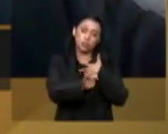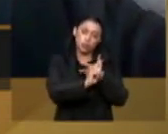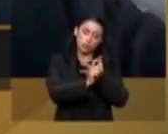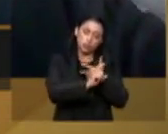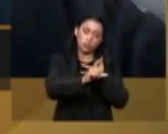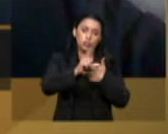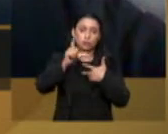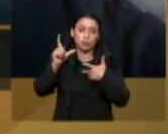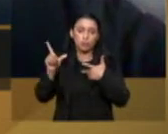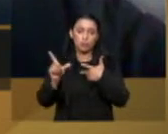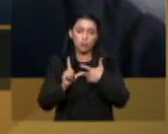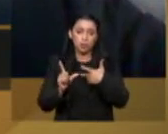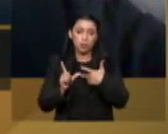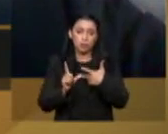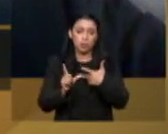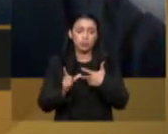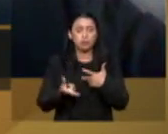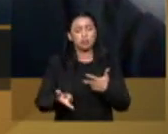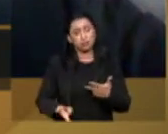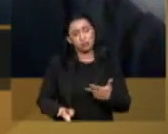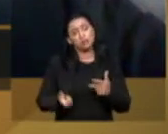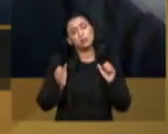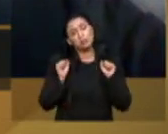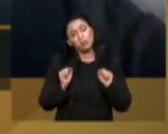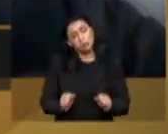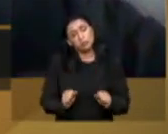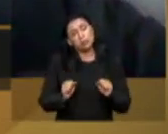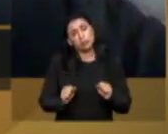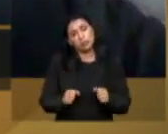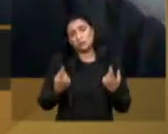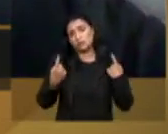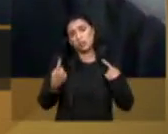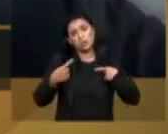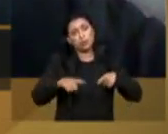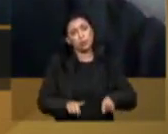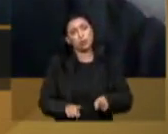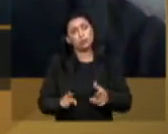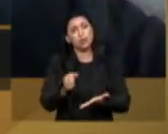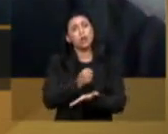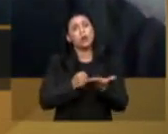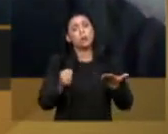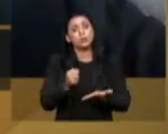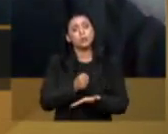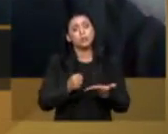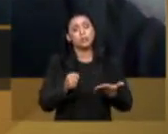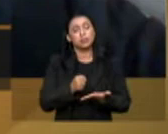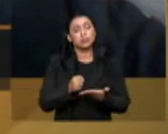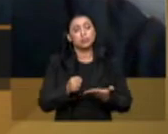pelo Executivo não faz qualquer sorte de violação ao princípio